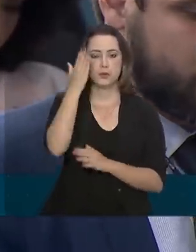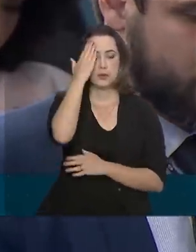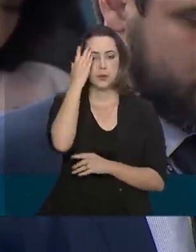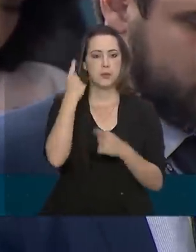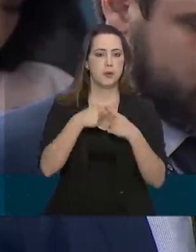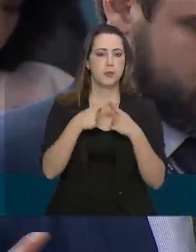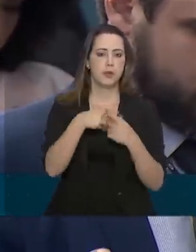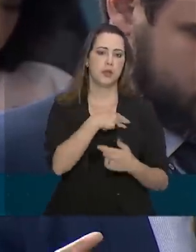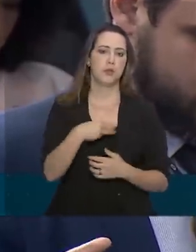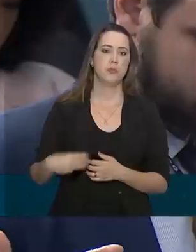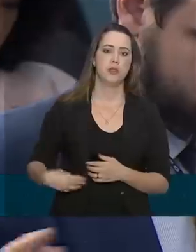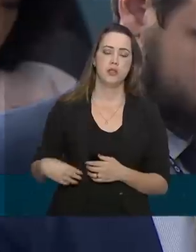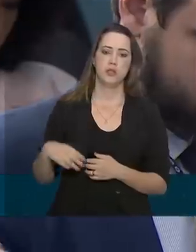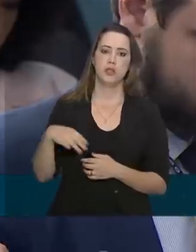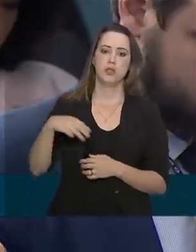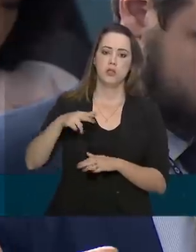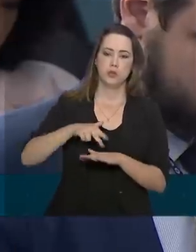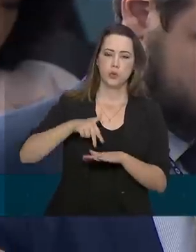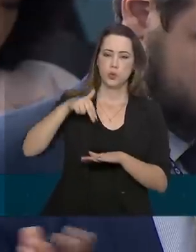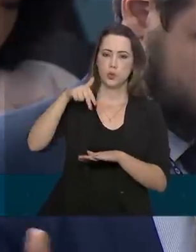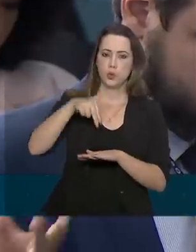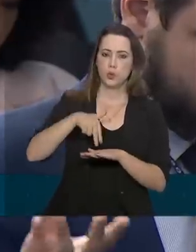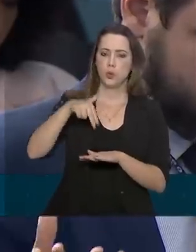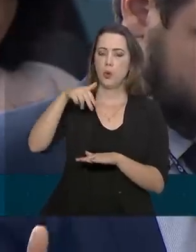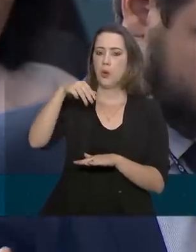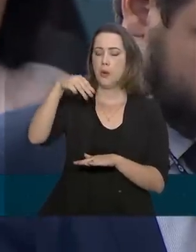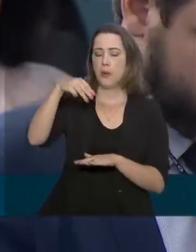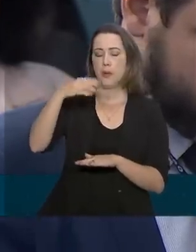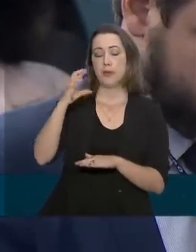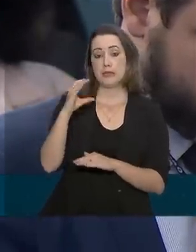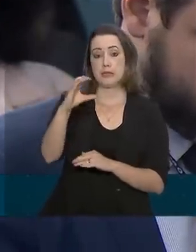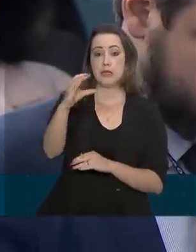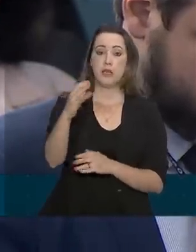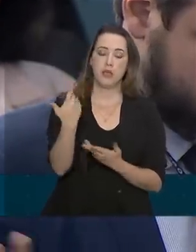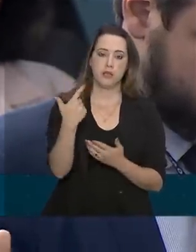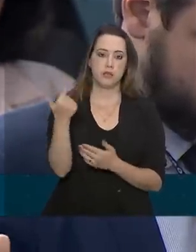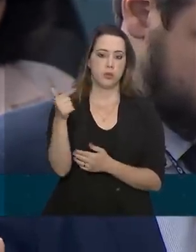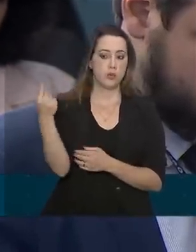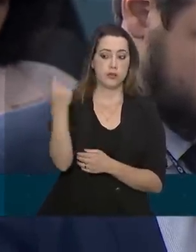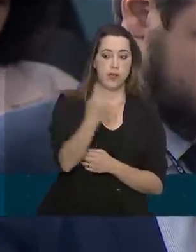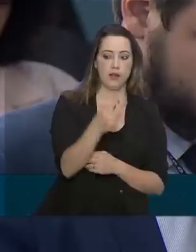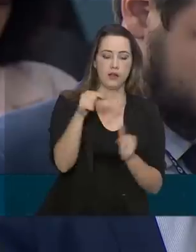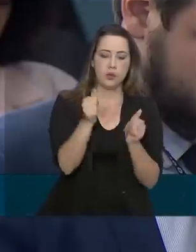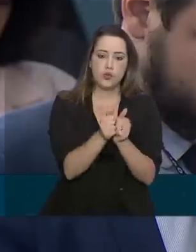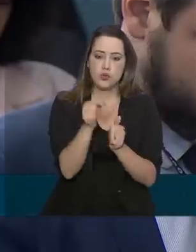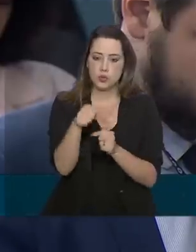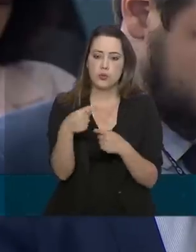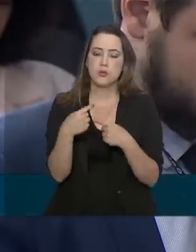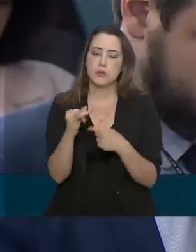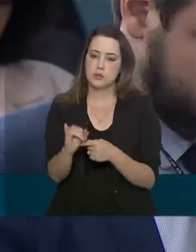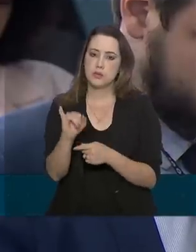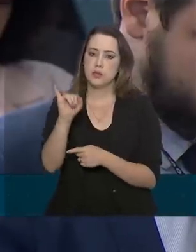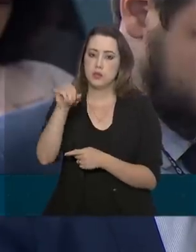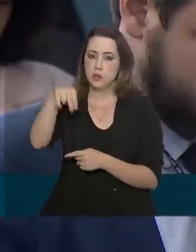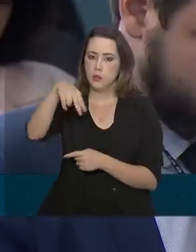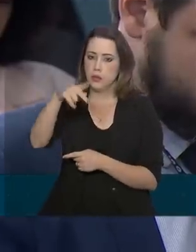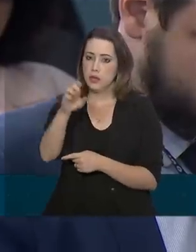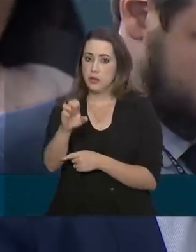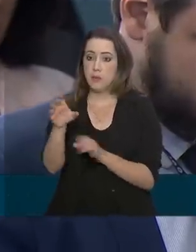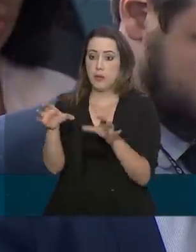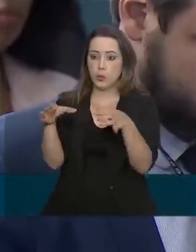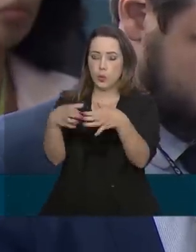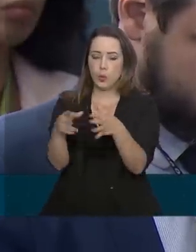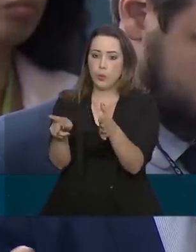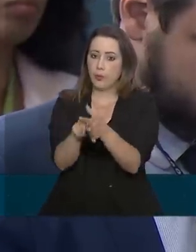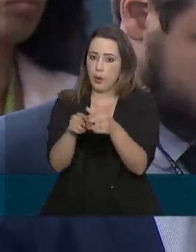ministro marcos pontes não veio se o inpi é vinculado à pasta dele e queria entender um pouco esse novo modelo é uma tecnologia que vai ser